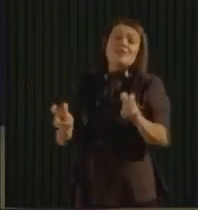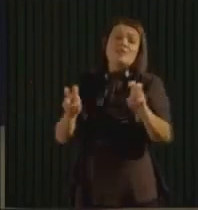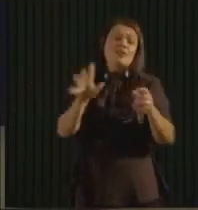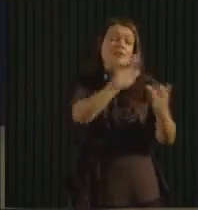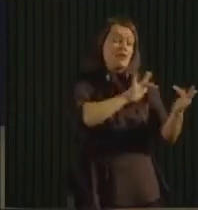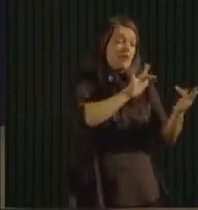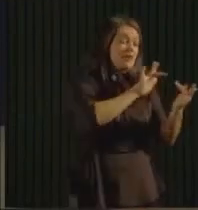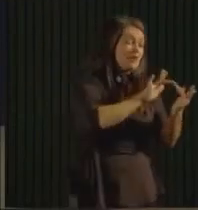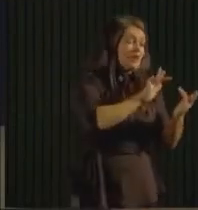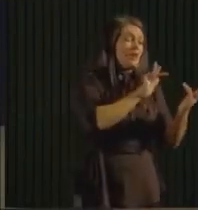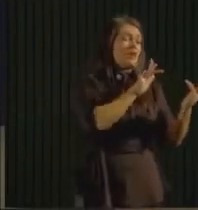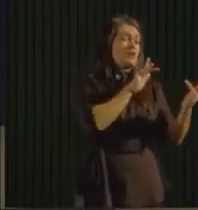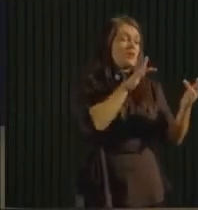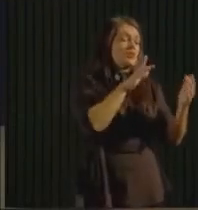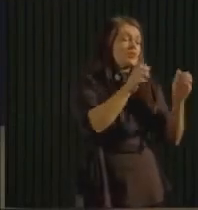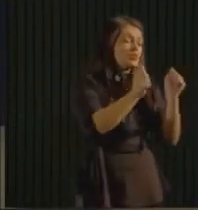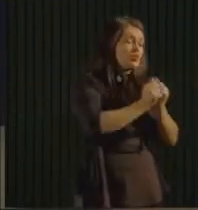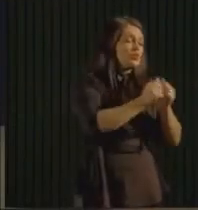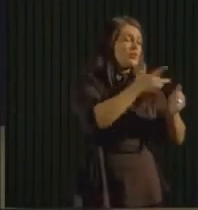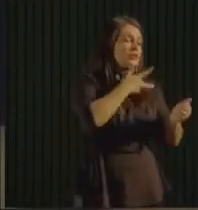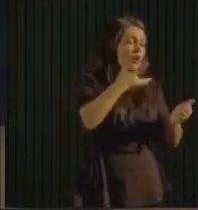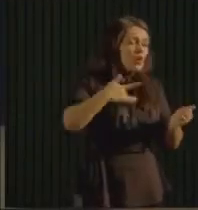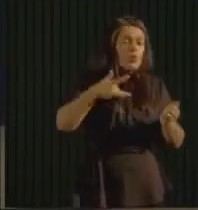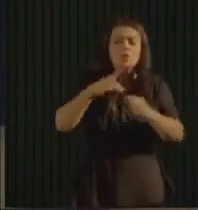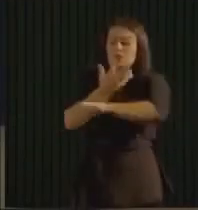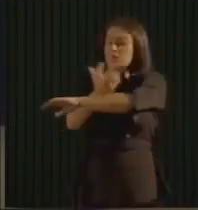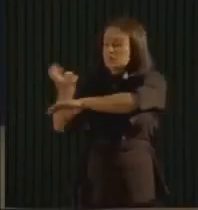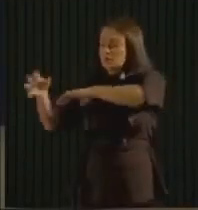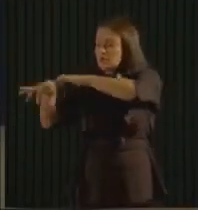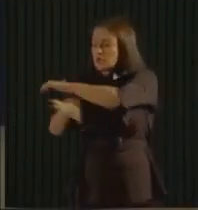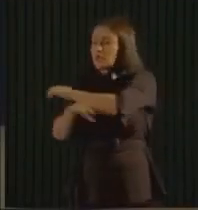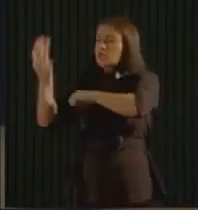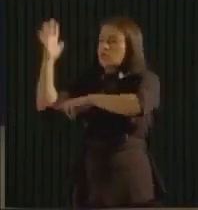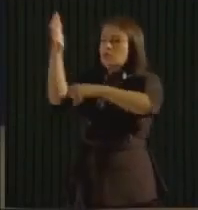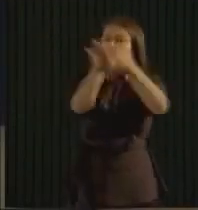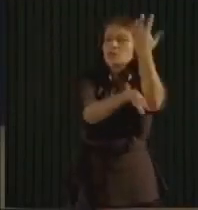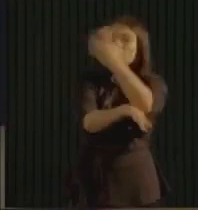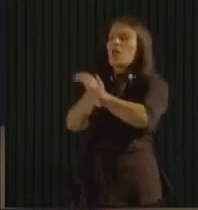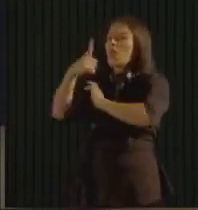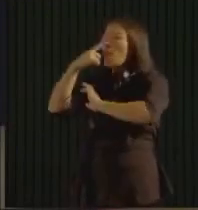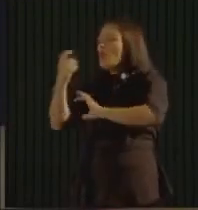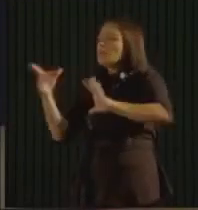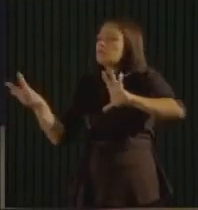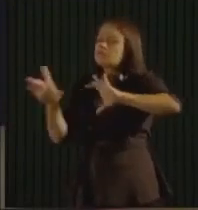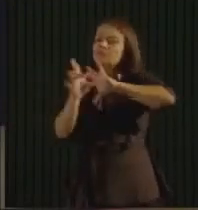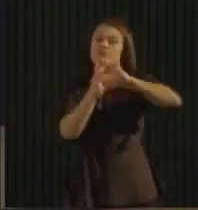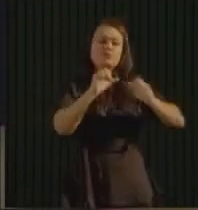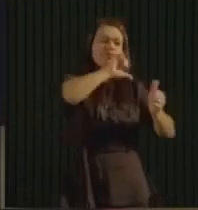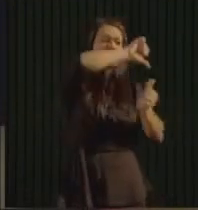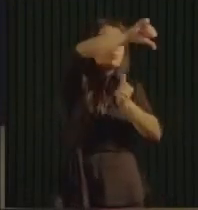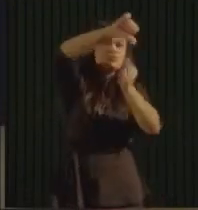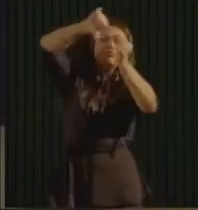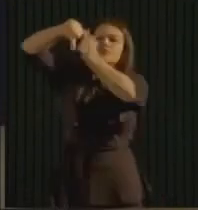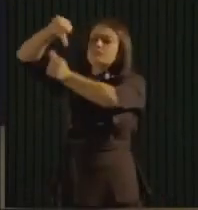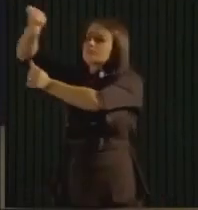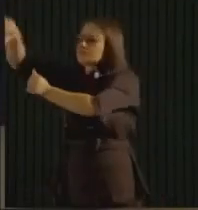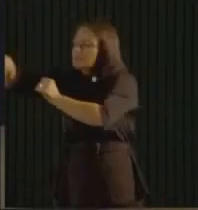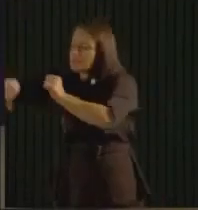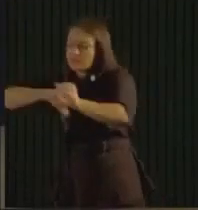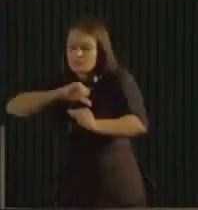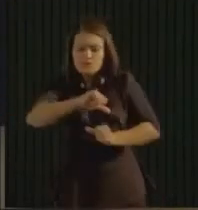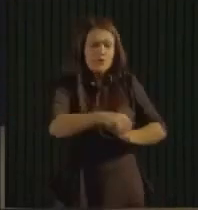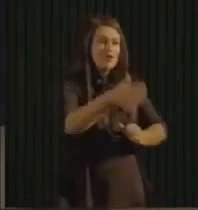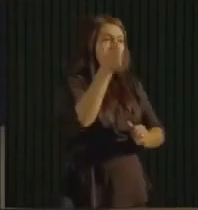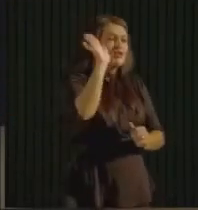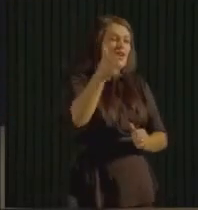químicos, etc. A questão dos resíduos e por aí vai. E quando houve, por exemplo,